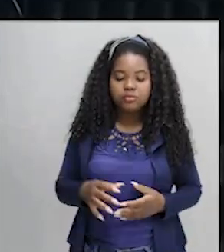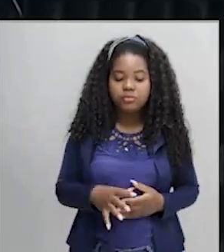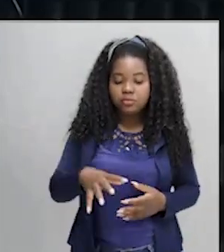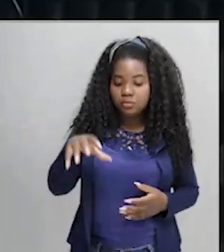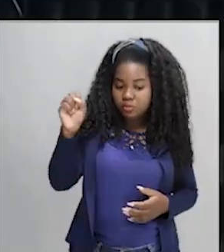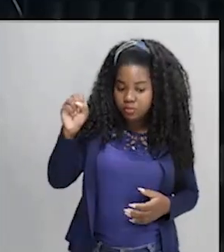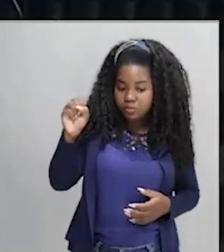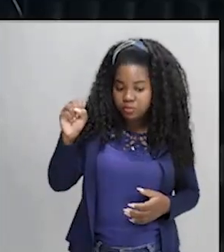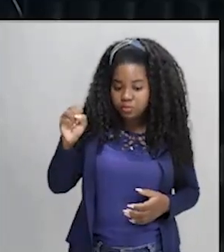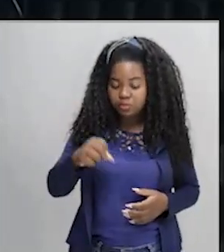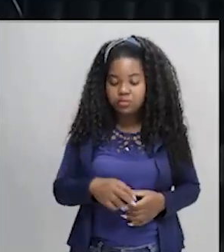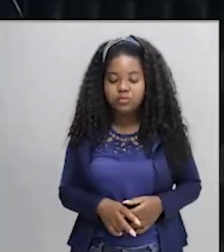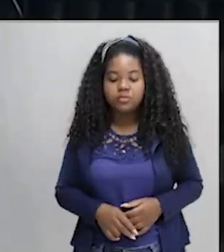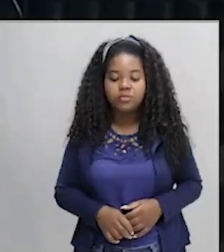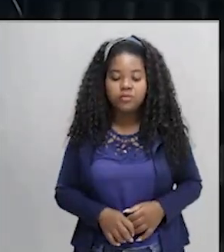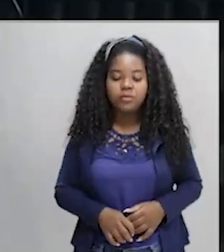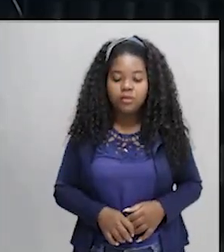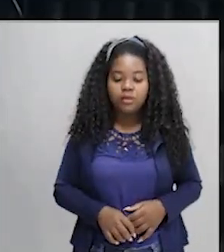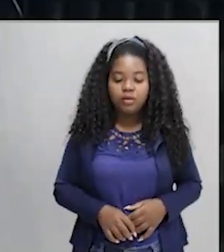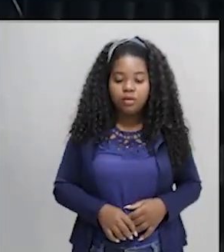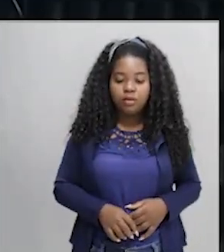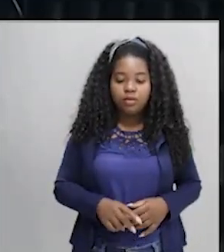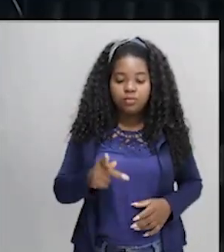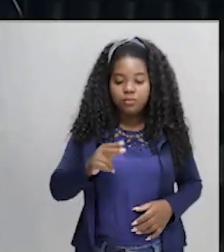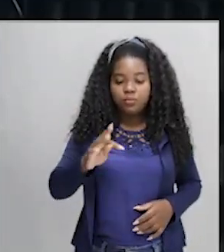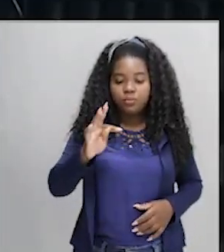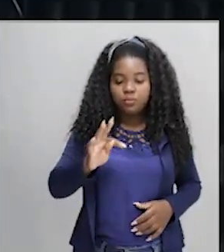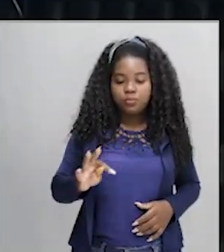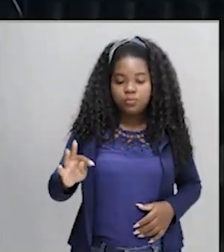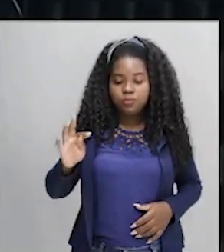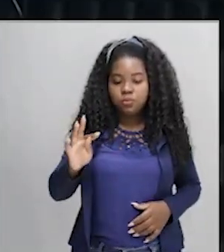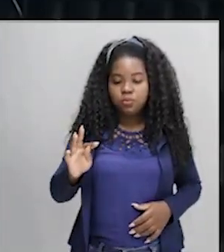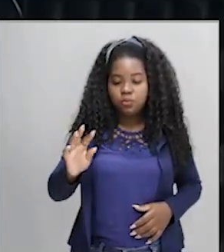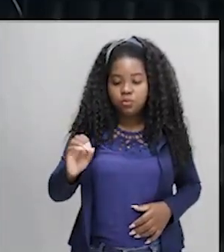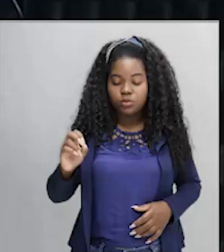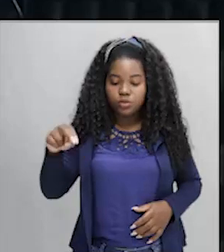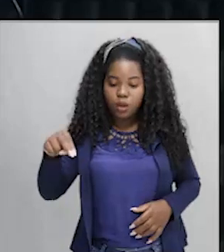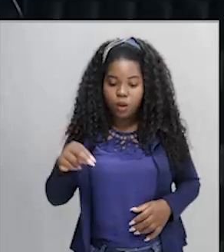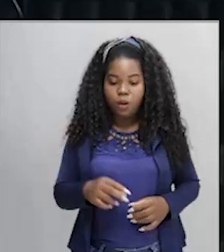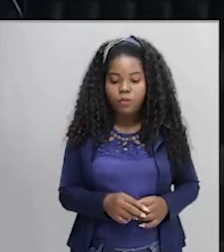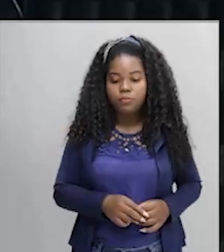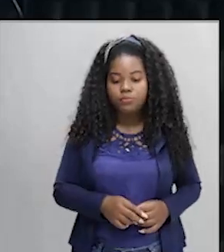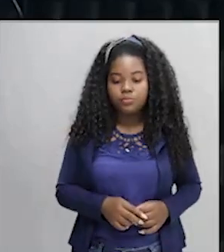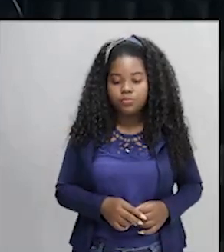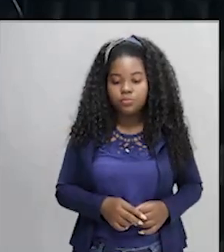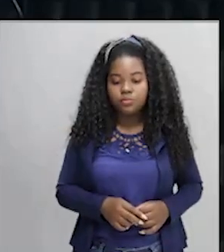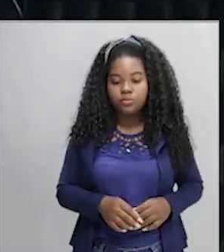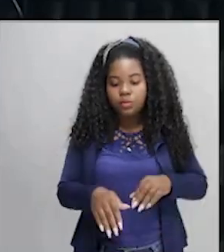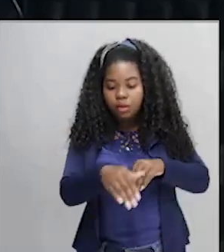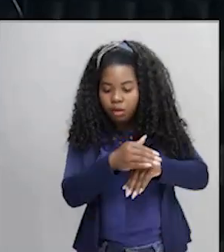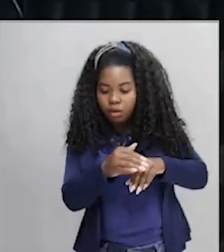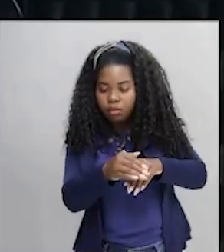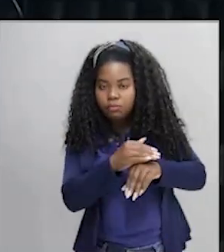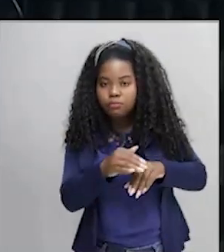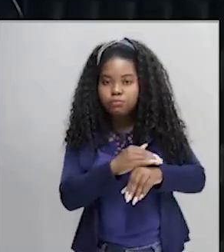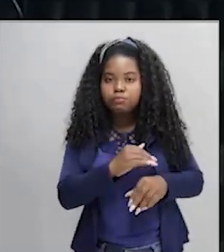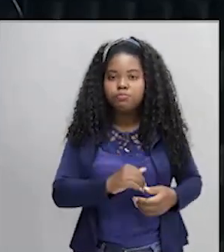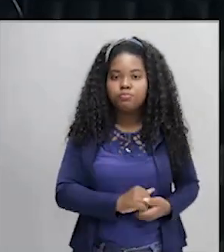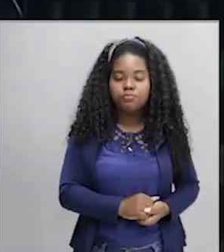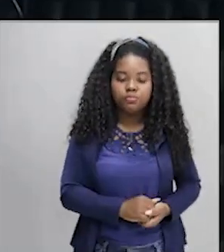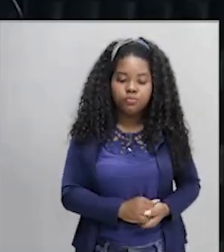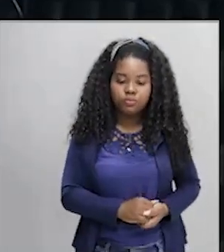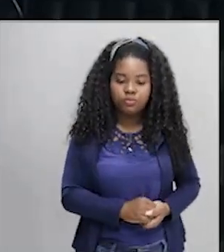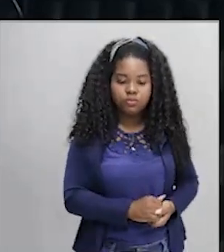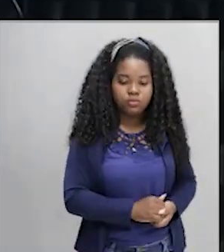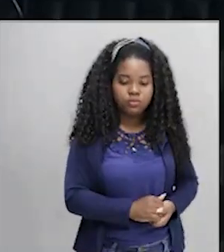desligue-a, ou desligue a luz. I put my shoe, I put on my shoes, eu calcei meus sapatos. I put my